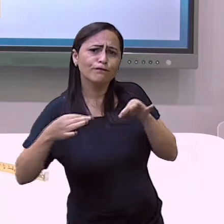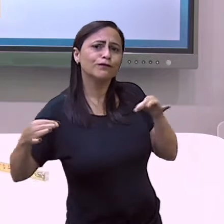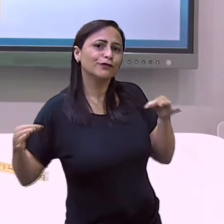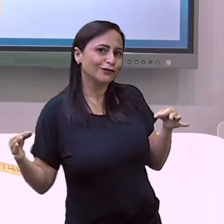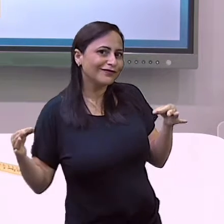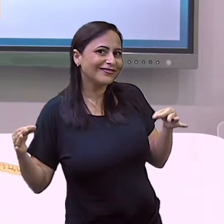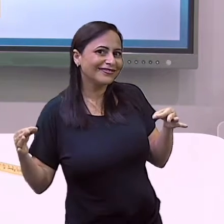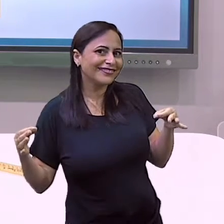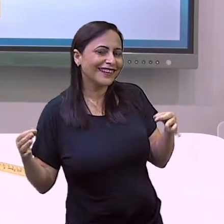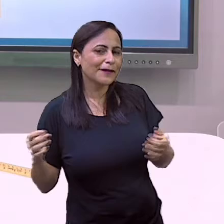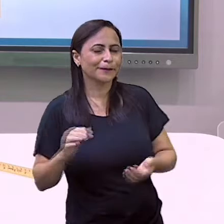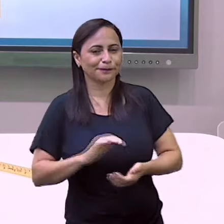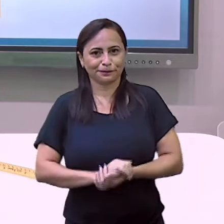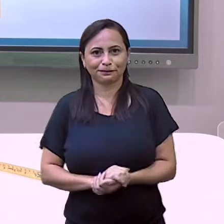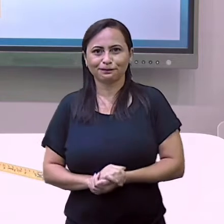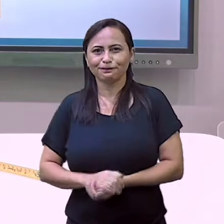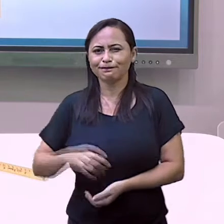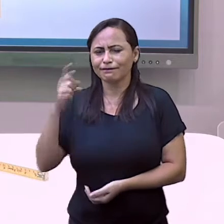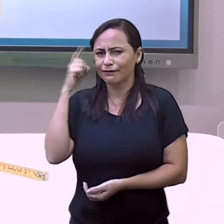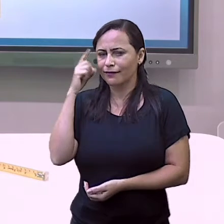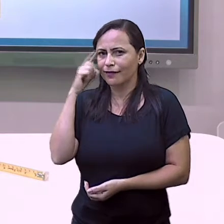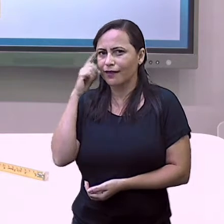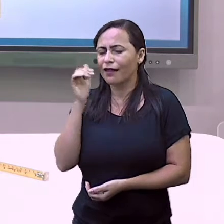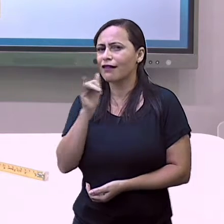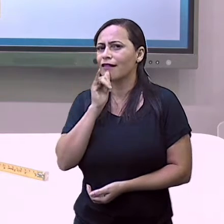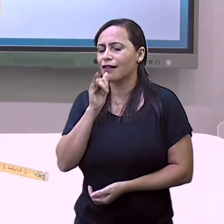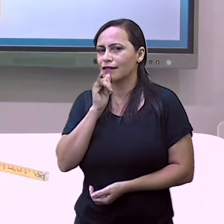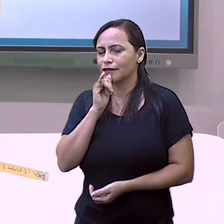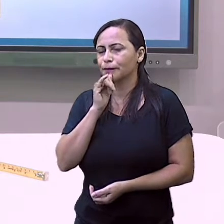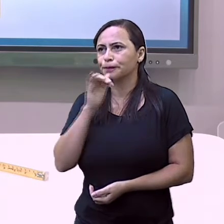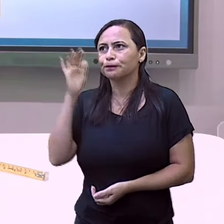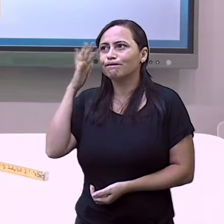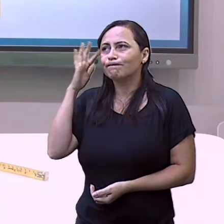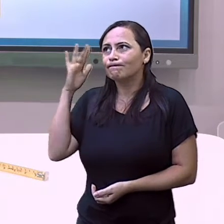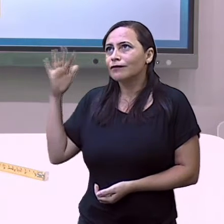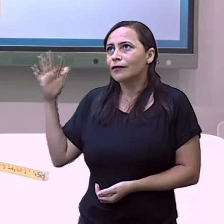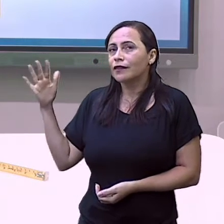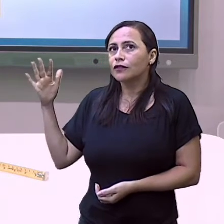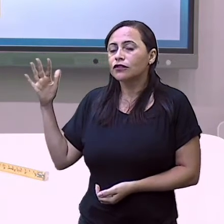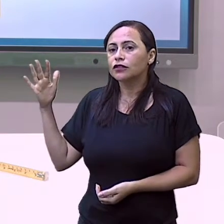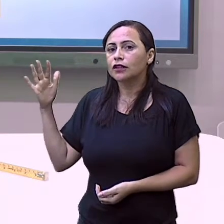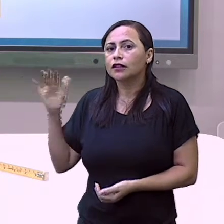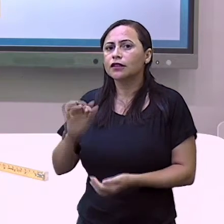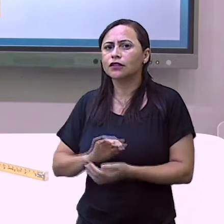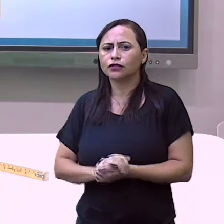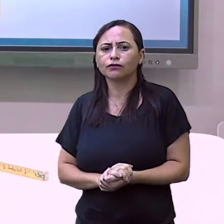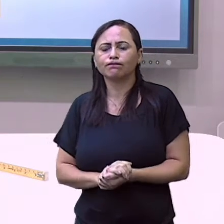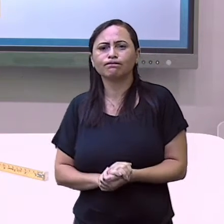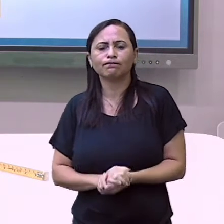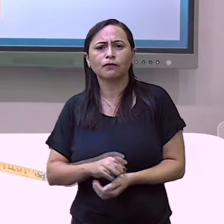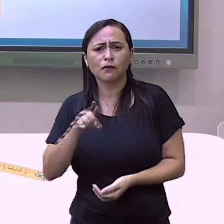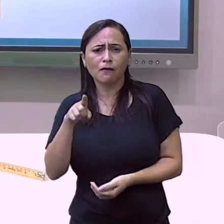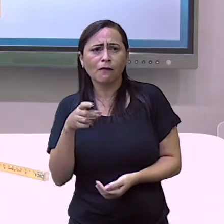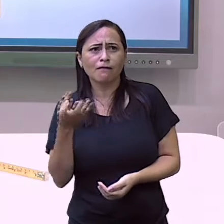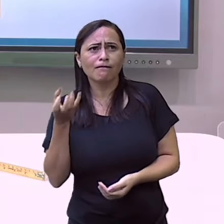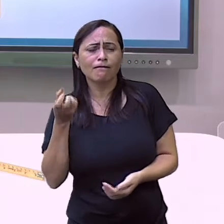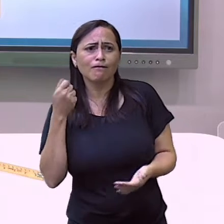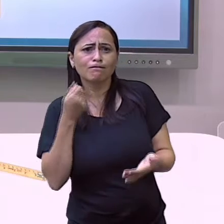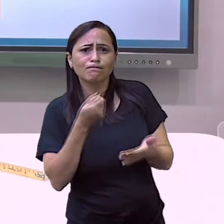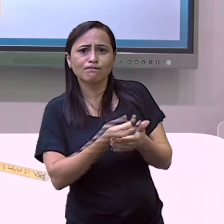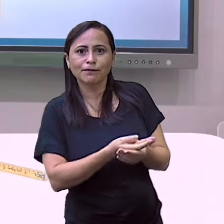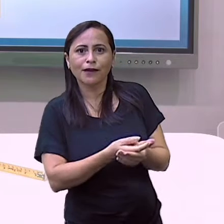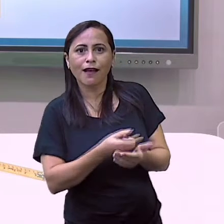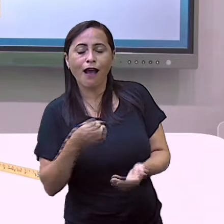medições? Vamos pensar num exemplo? Imaginemos que você quer comprar novos eletrodomésticos para a sua